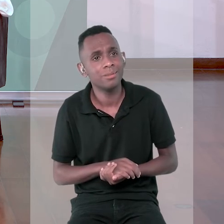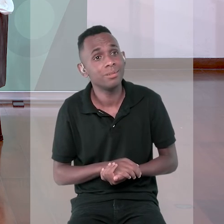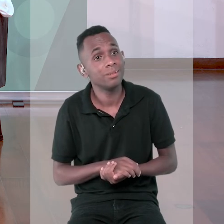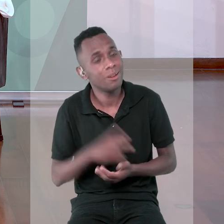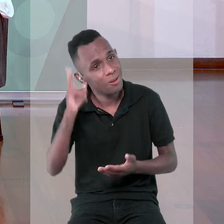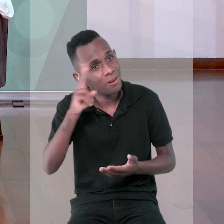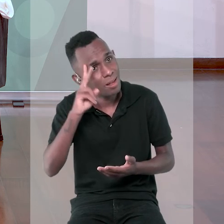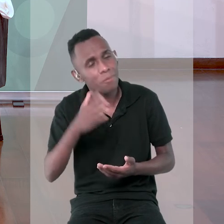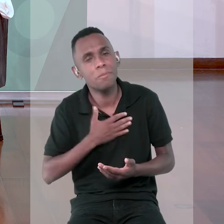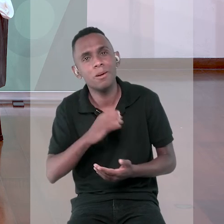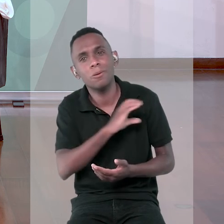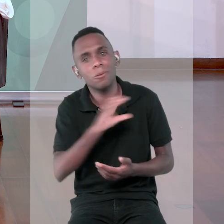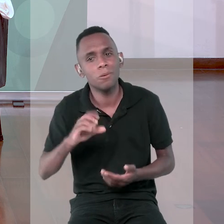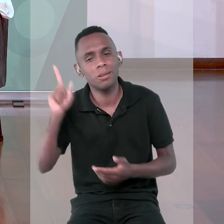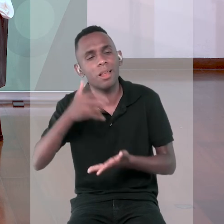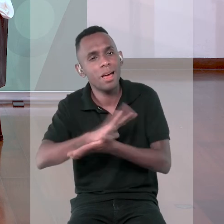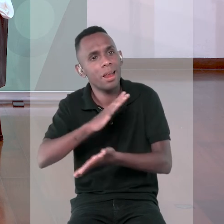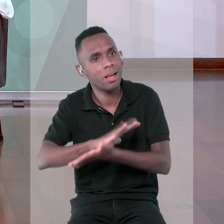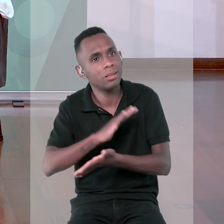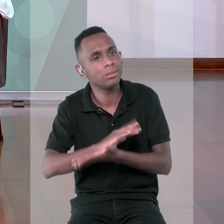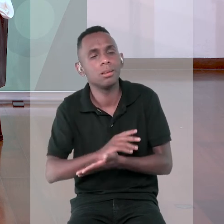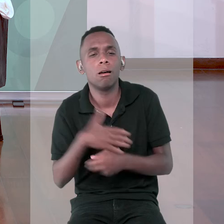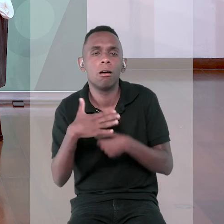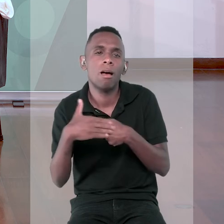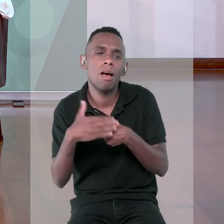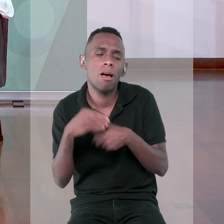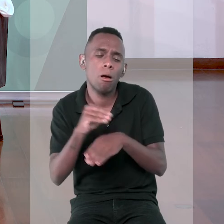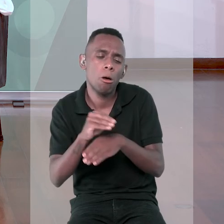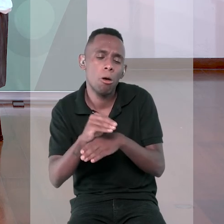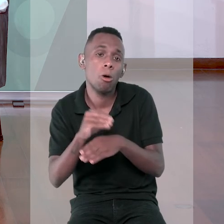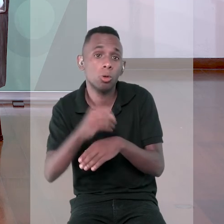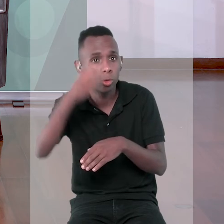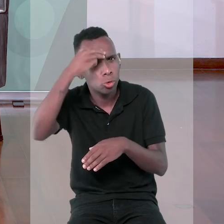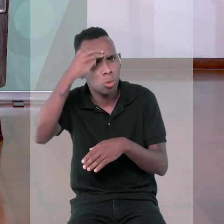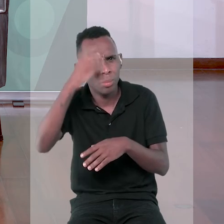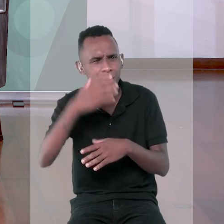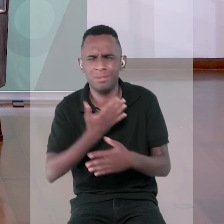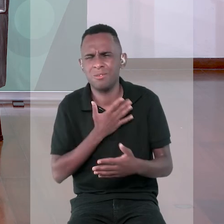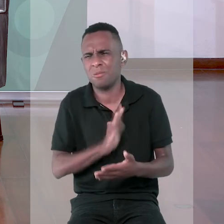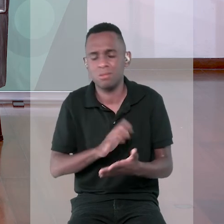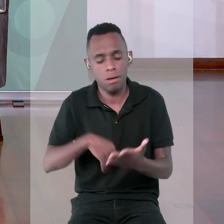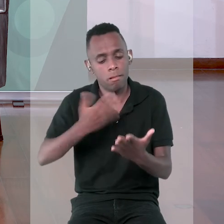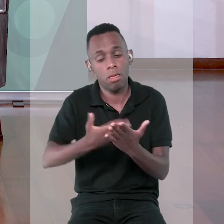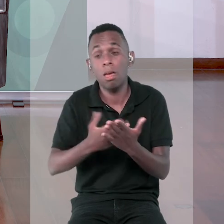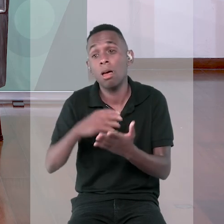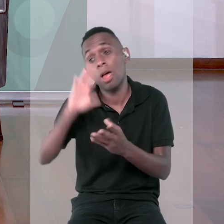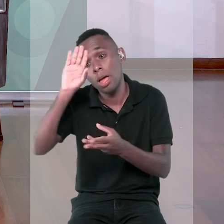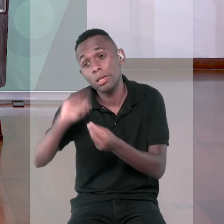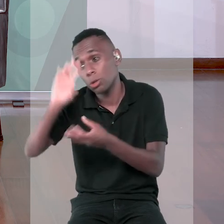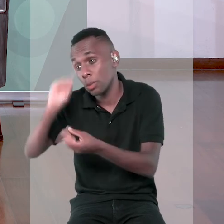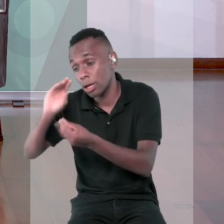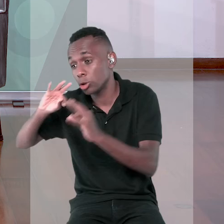Eu lembrei da minha cunhada lá em Araxá, que mimava demais meu sobrinho, e ele detestava estudar. Ela fazia o resumo